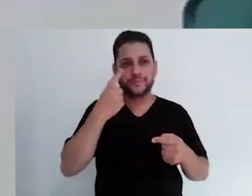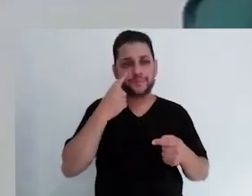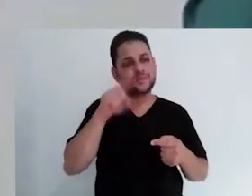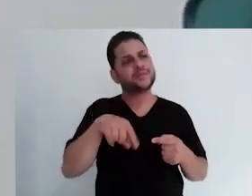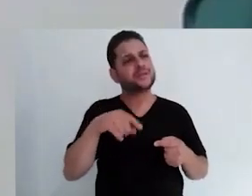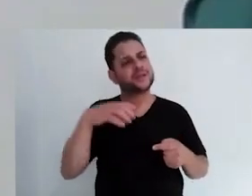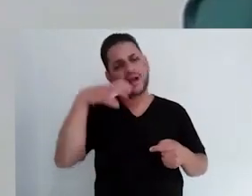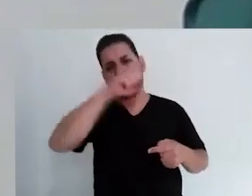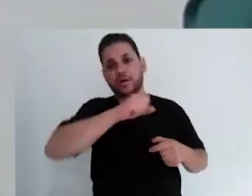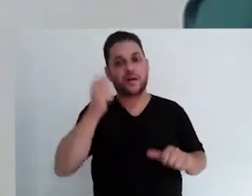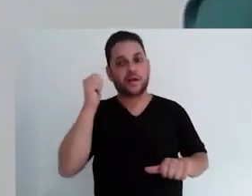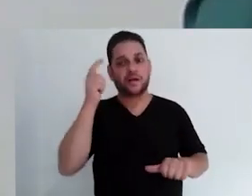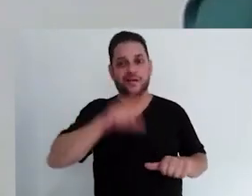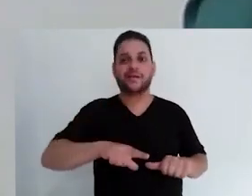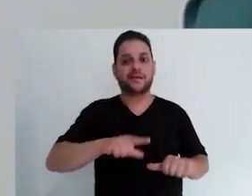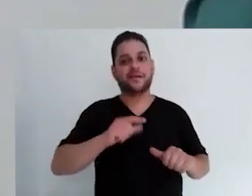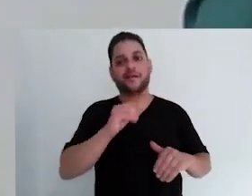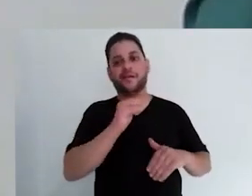isso,